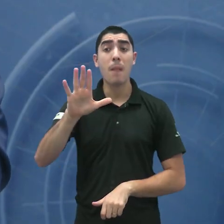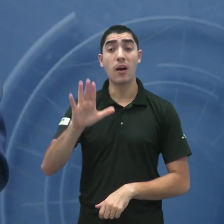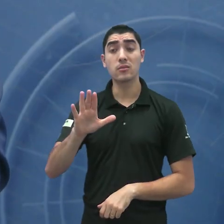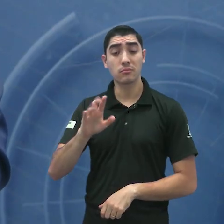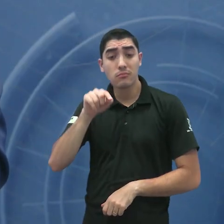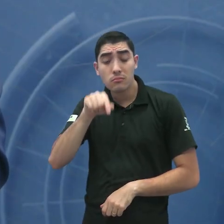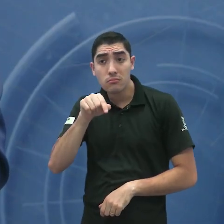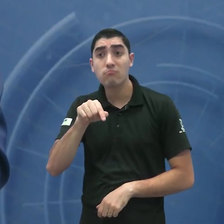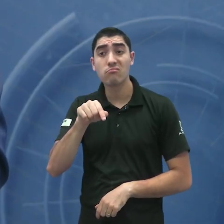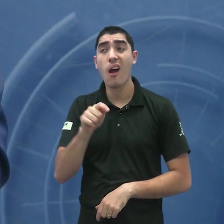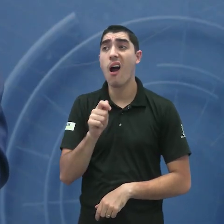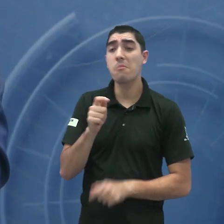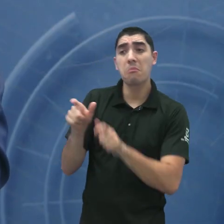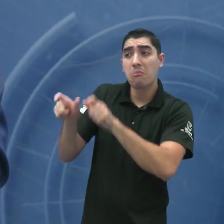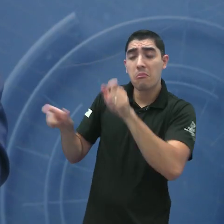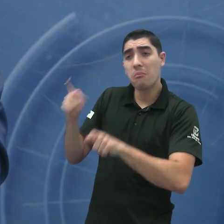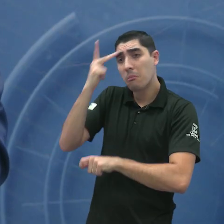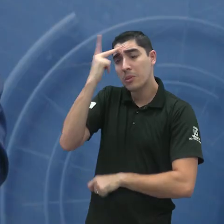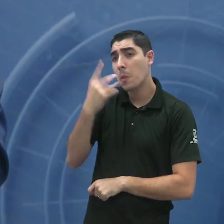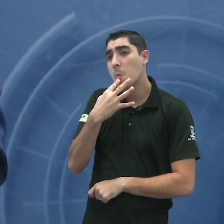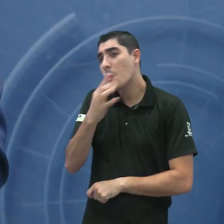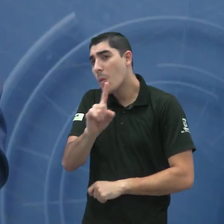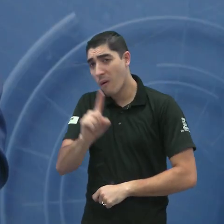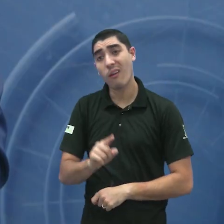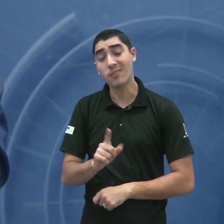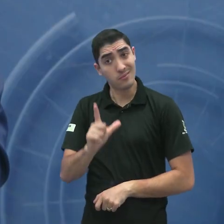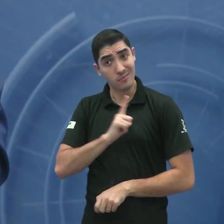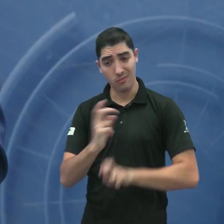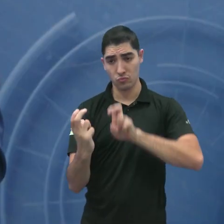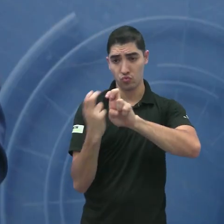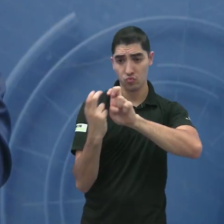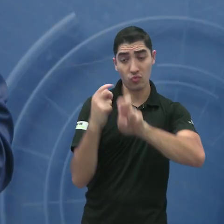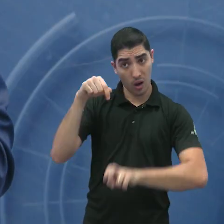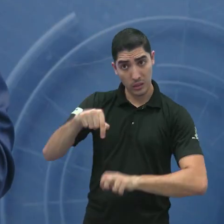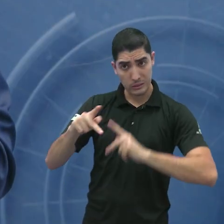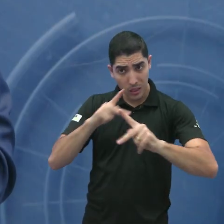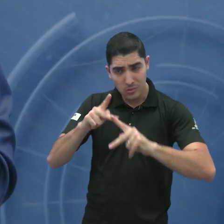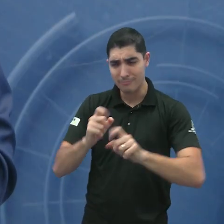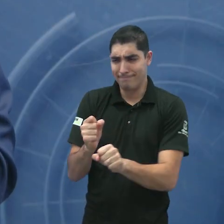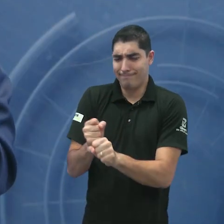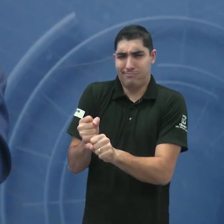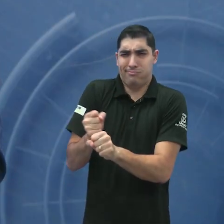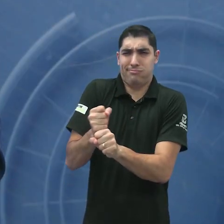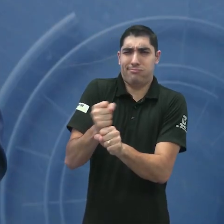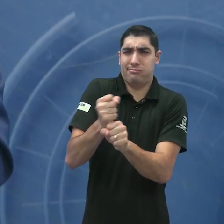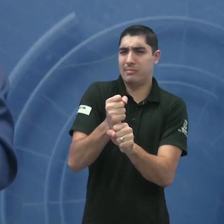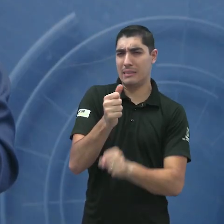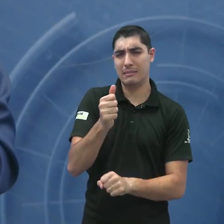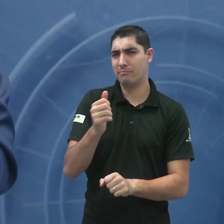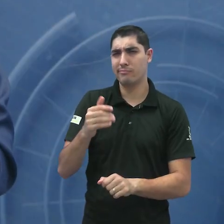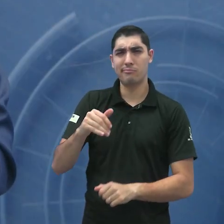ferrovia ainda é pouco conhecida, né? A linha ferroviária da cidade tem décadas de existência e hoje